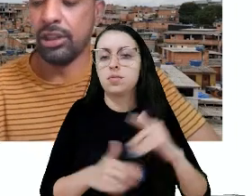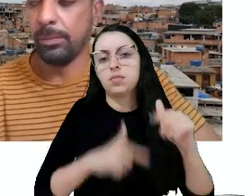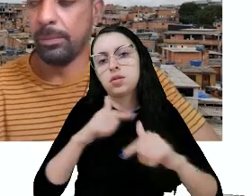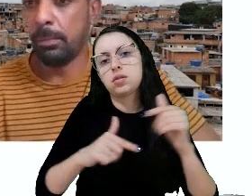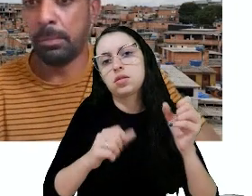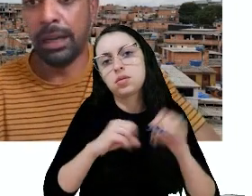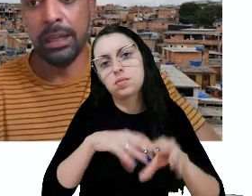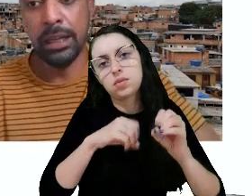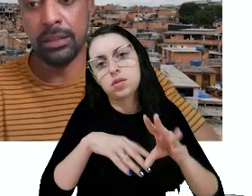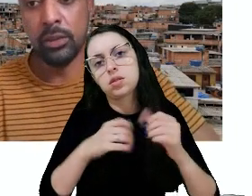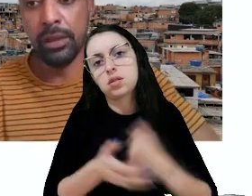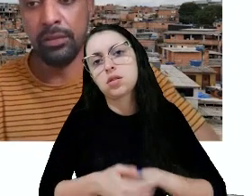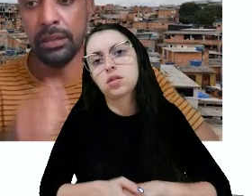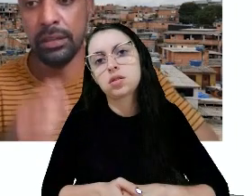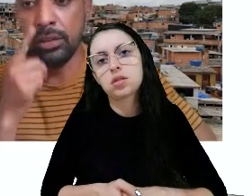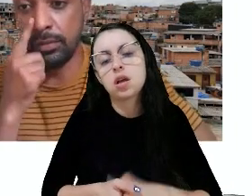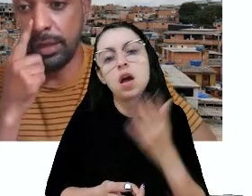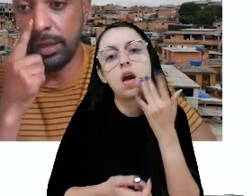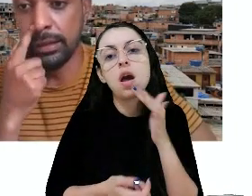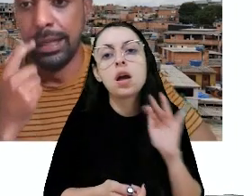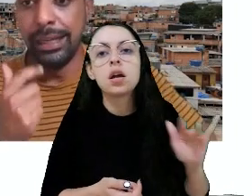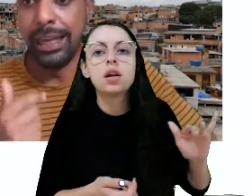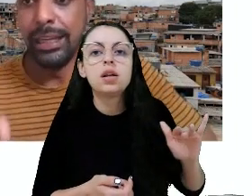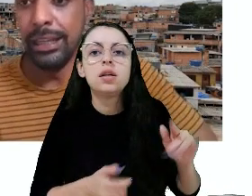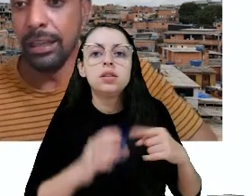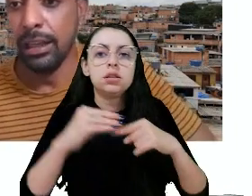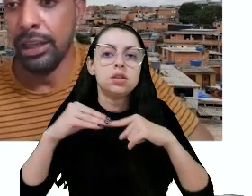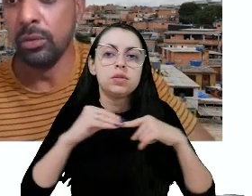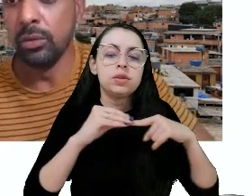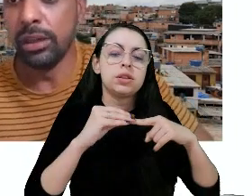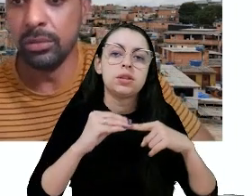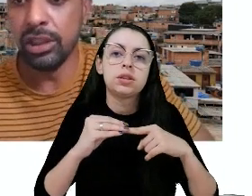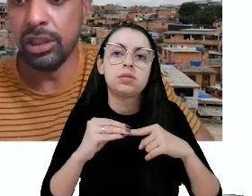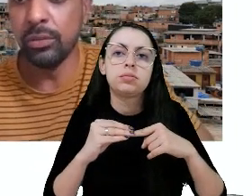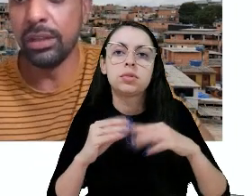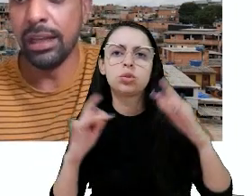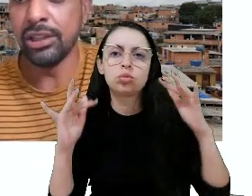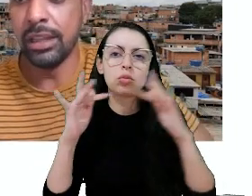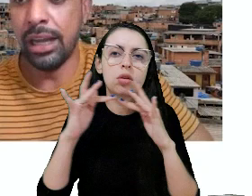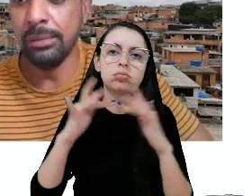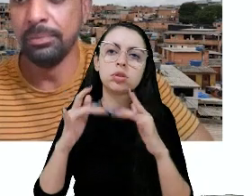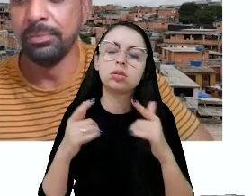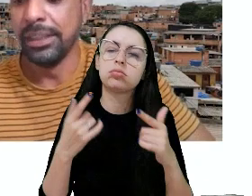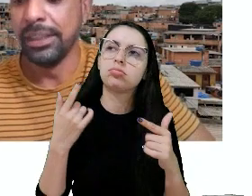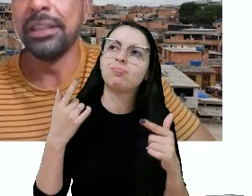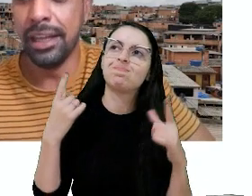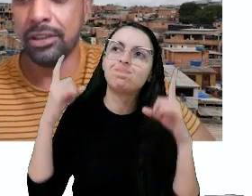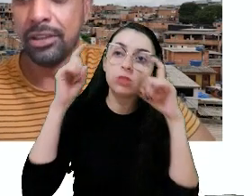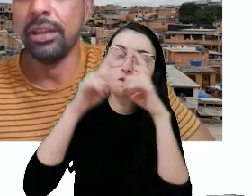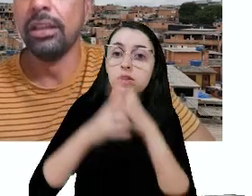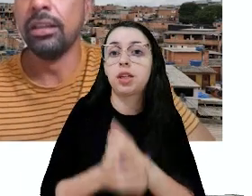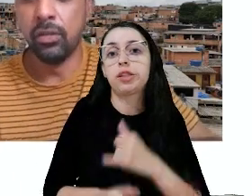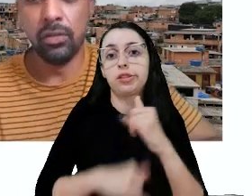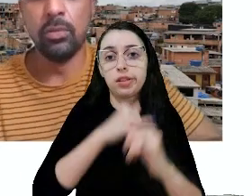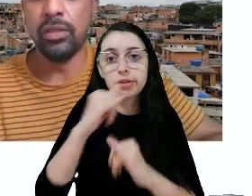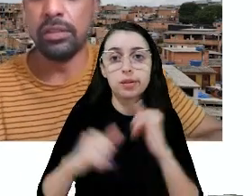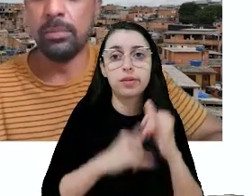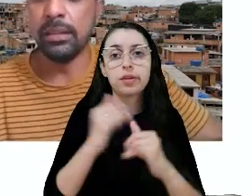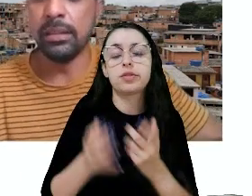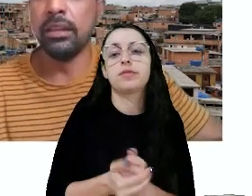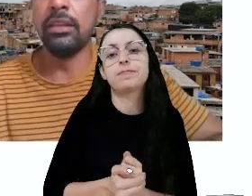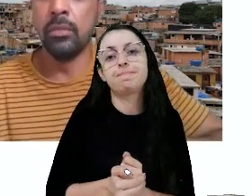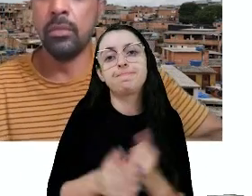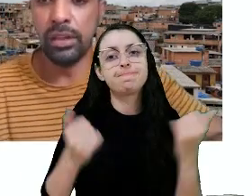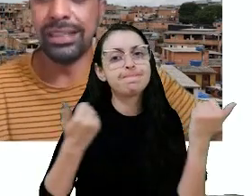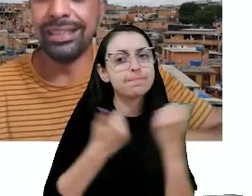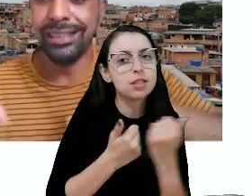de aprendizagem para crianças de periferias e de favelas, e aí encontramos a dificuldade da internet. Então, vamos